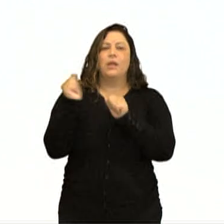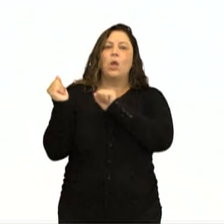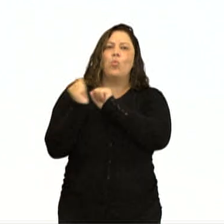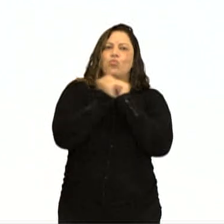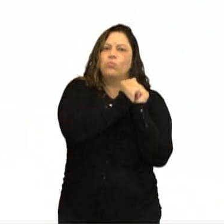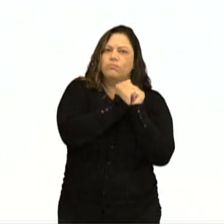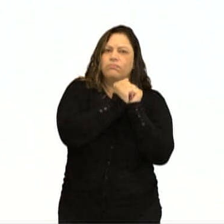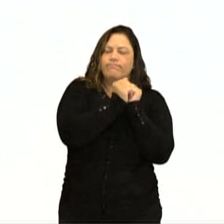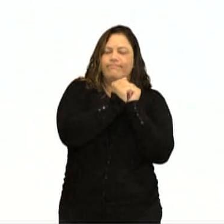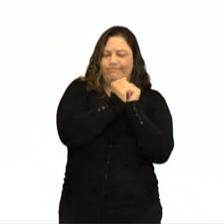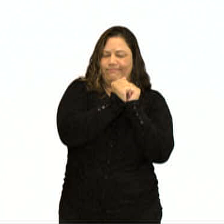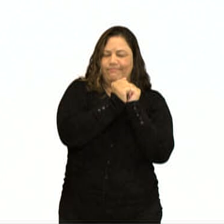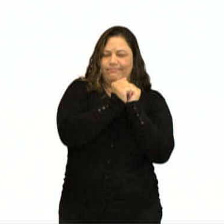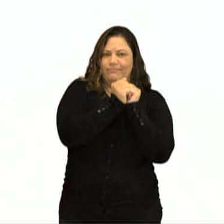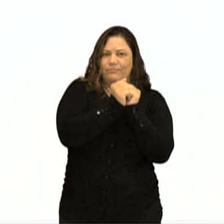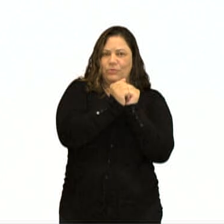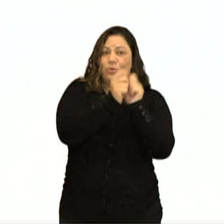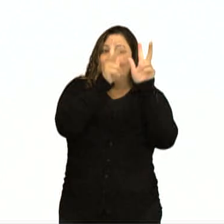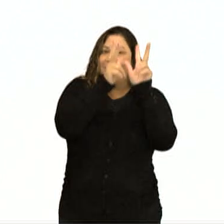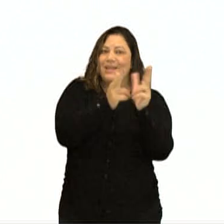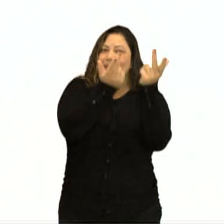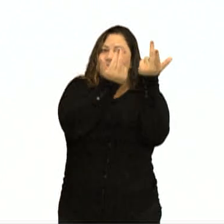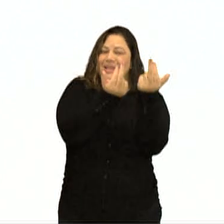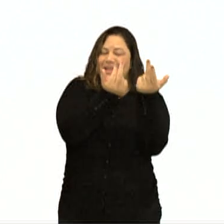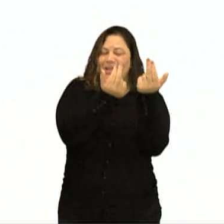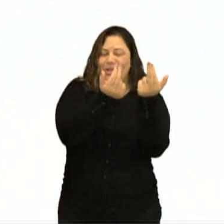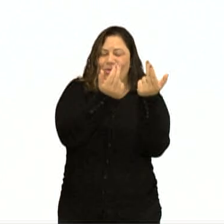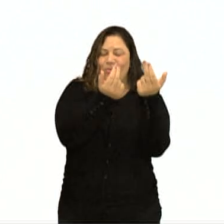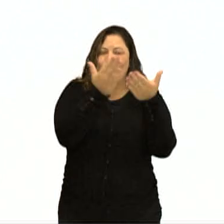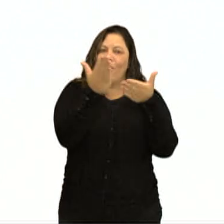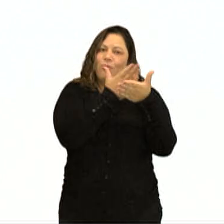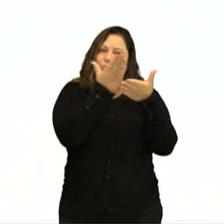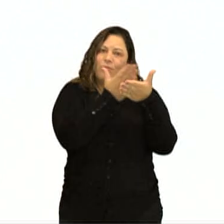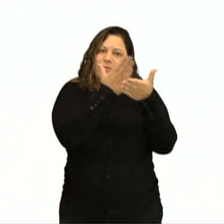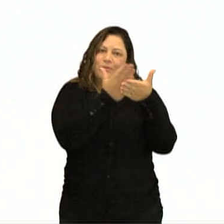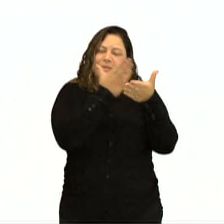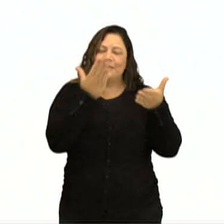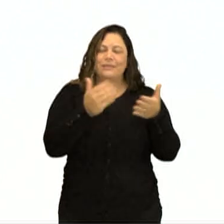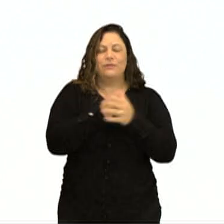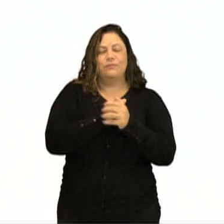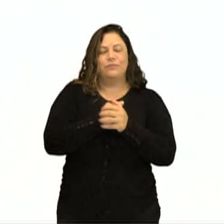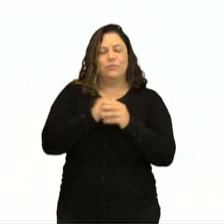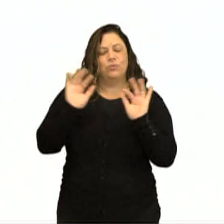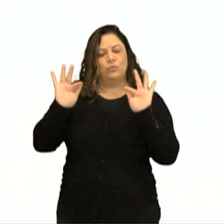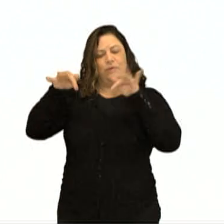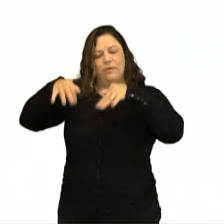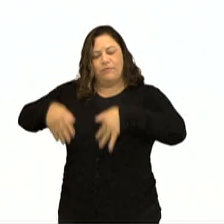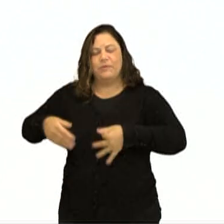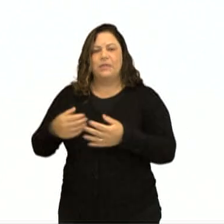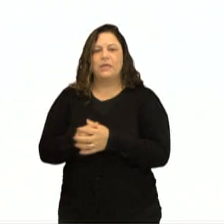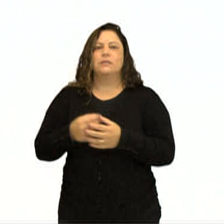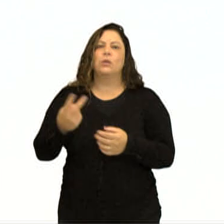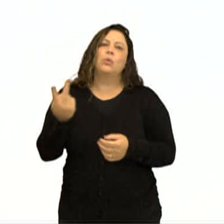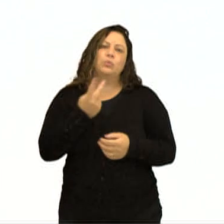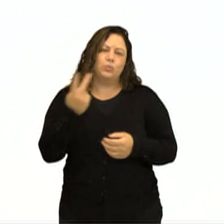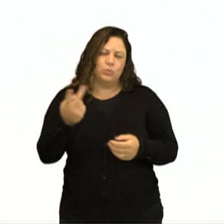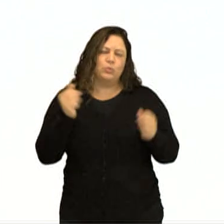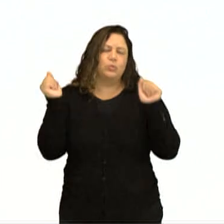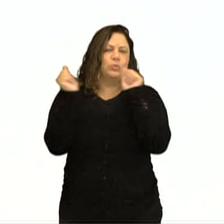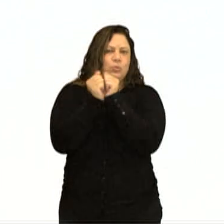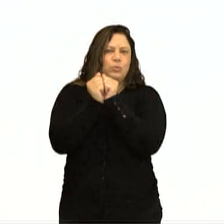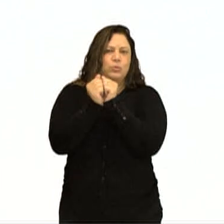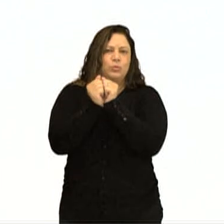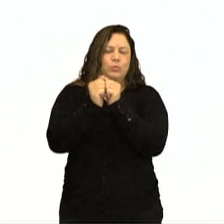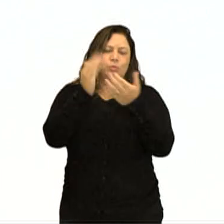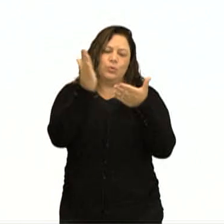livro. Quando o eu lírico encerra a sua expressão, ele finaliza dizendo que ele e o seu interlocutor estarão juntos, como duas